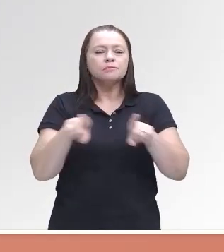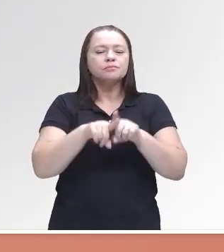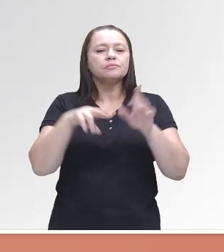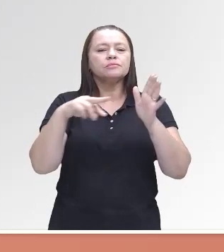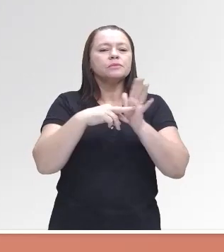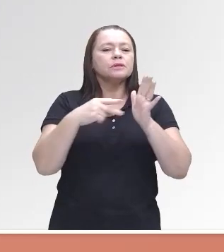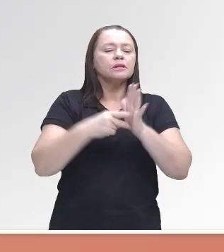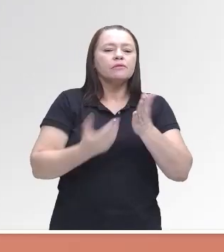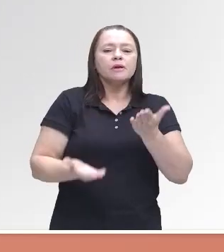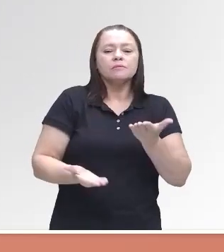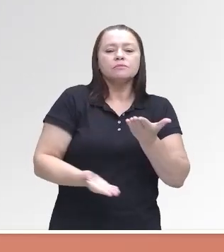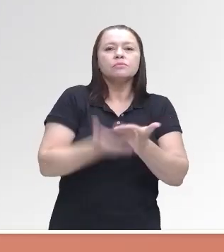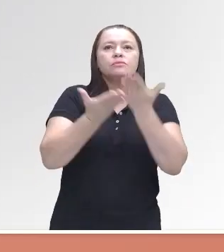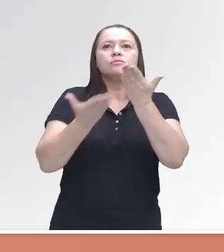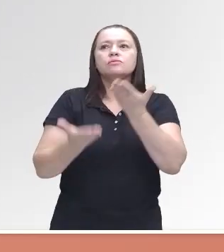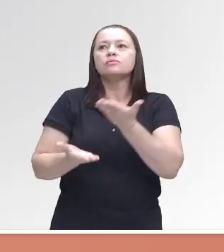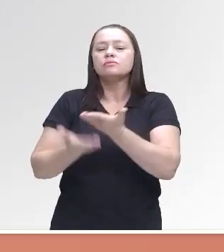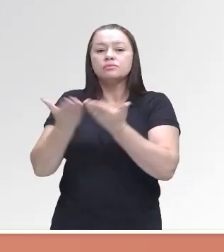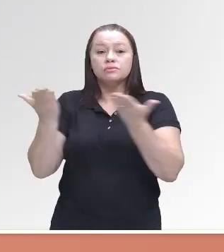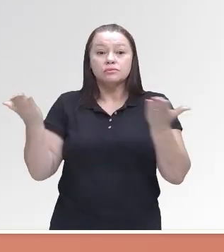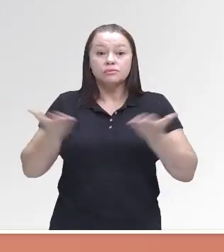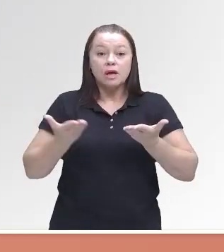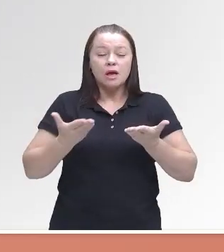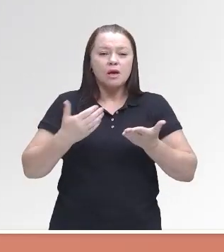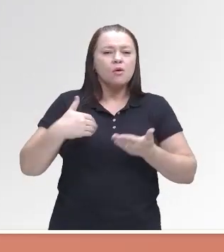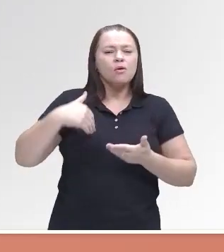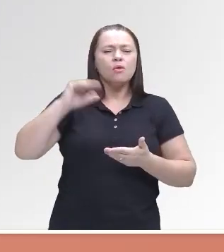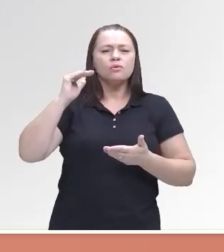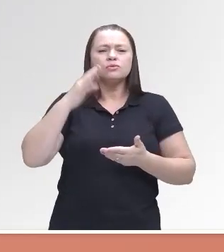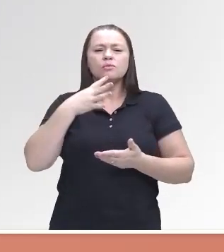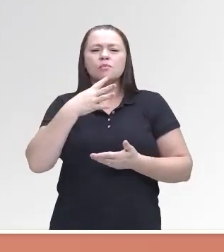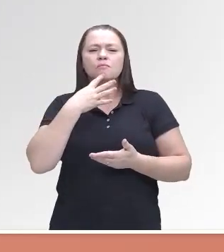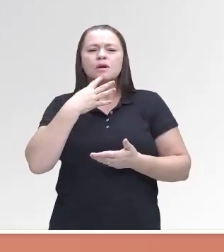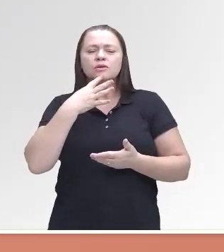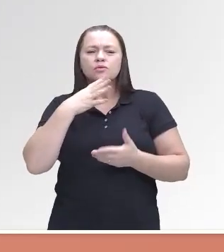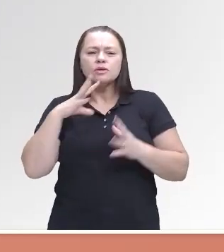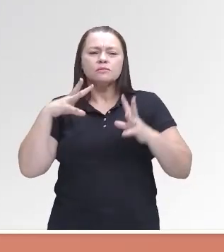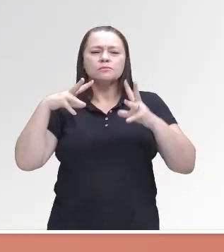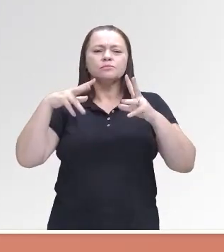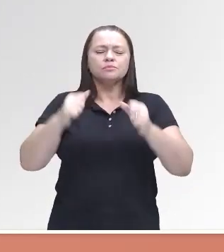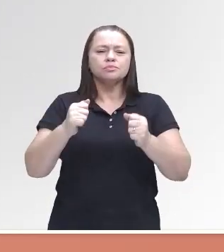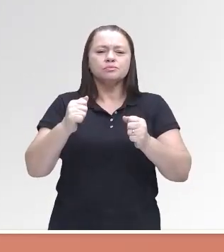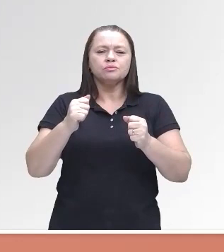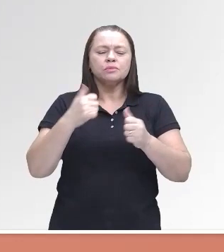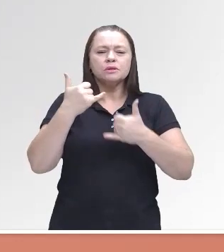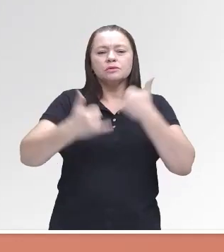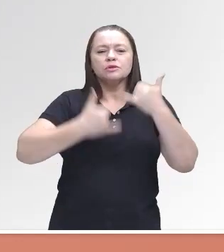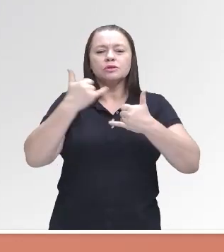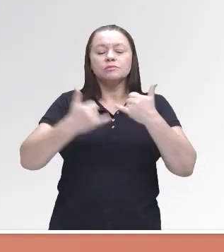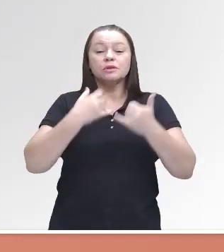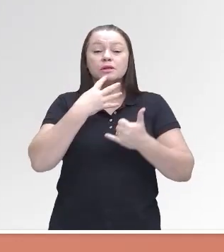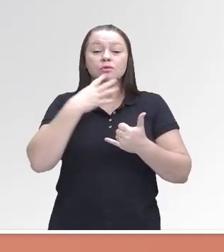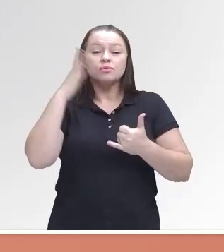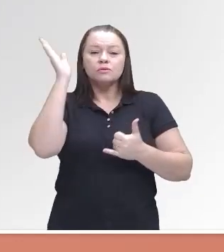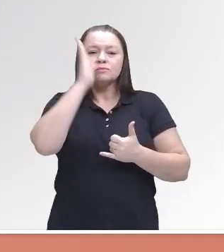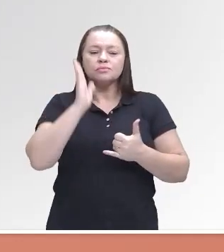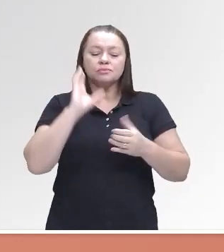as mãos, é hoje o mais popular entre todos os nomes desse brinquedo tão conhecido